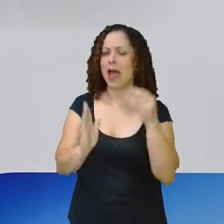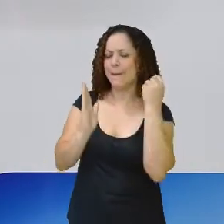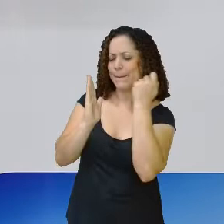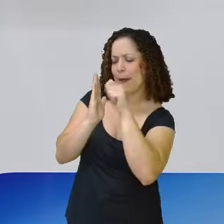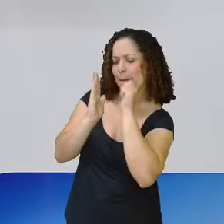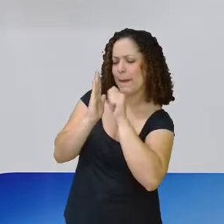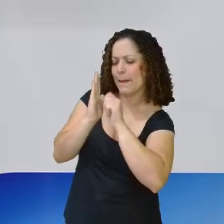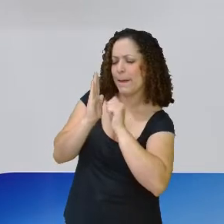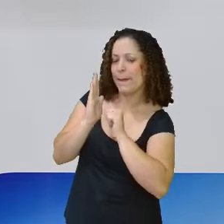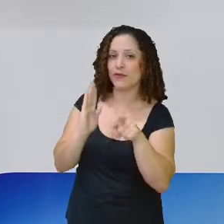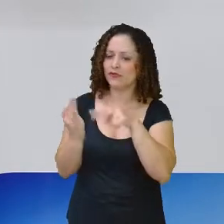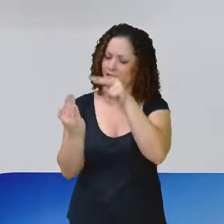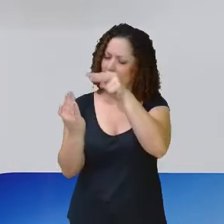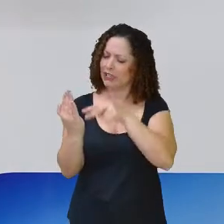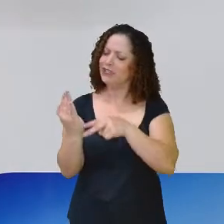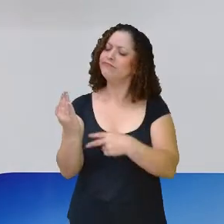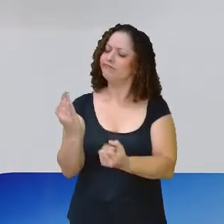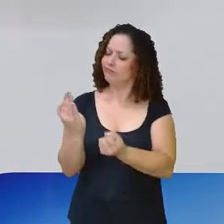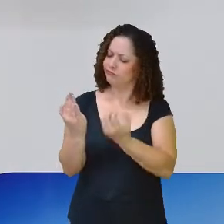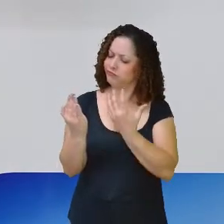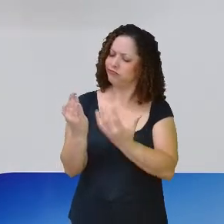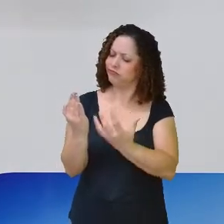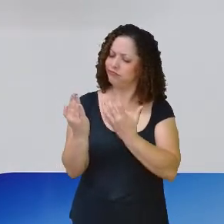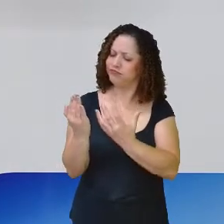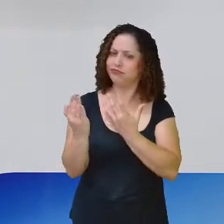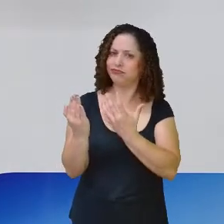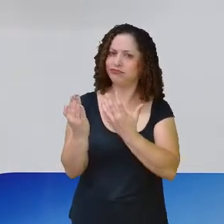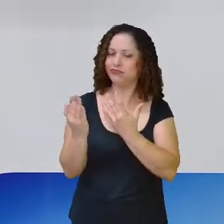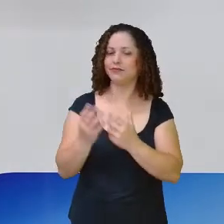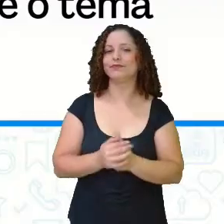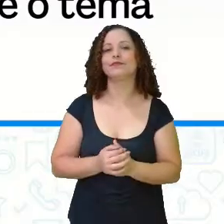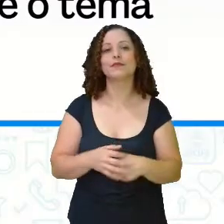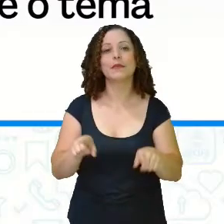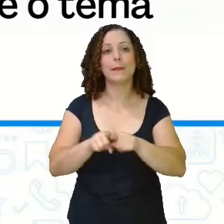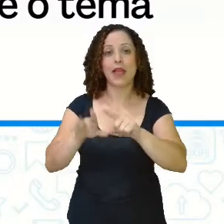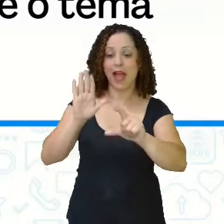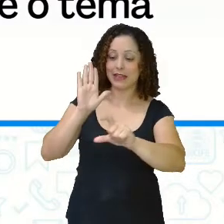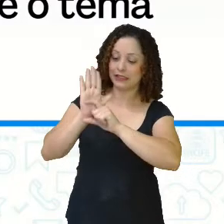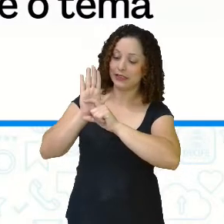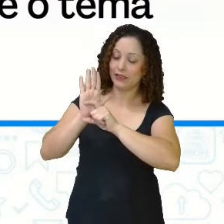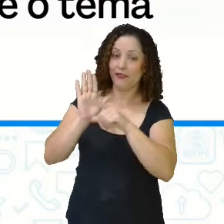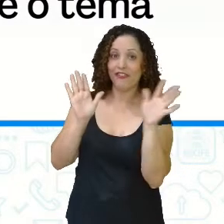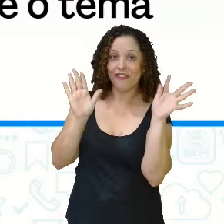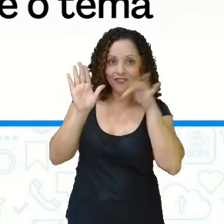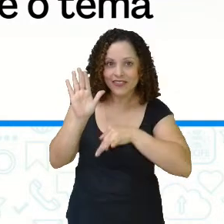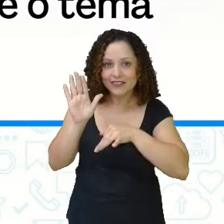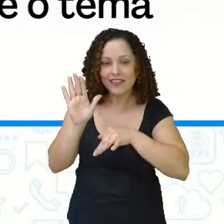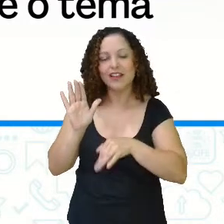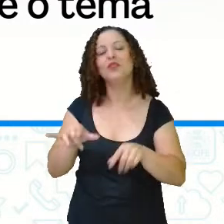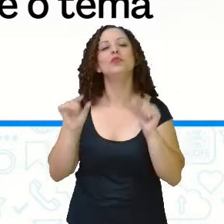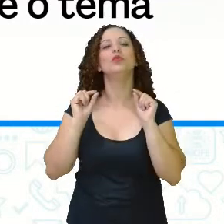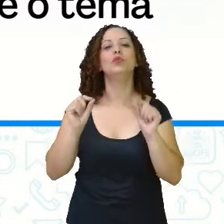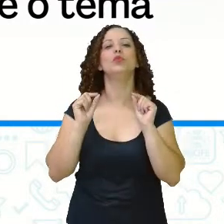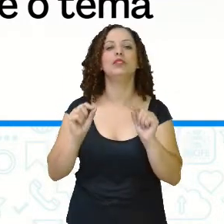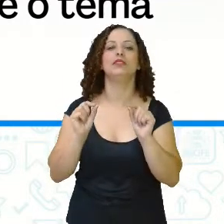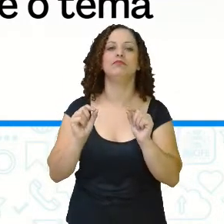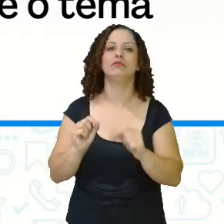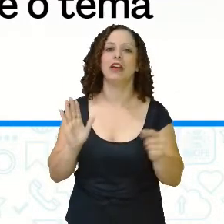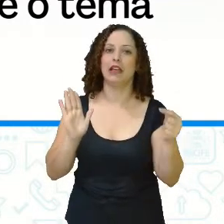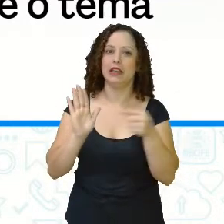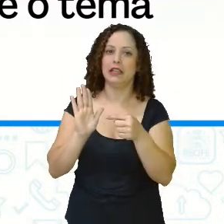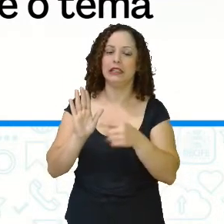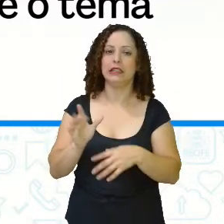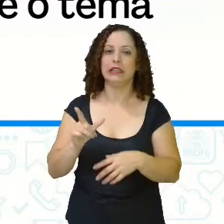use ou que você não use. Então, a conclusão, que é a opinião final, é a finalização do artigo com a apresentação